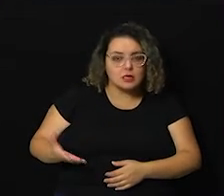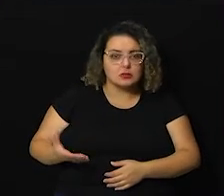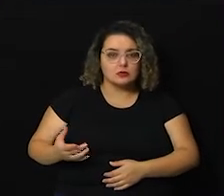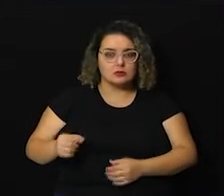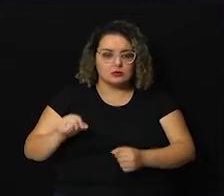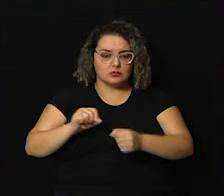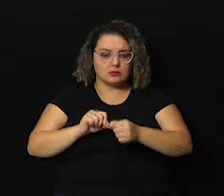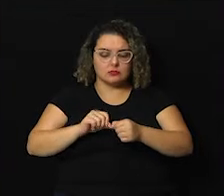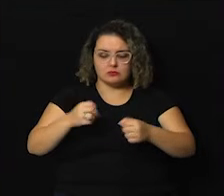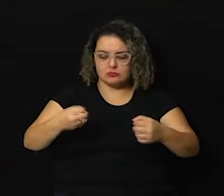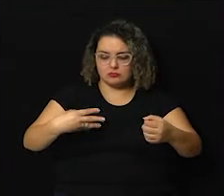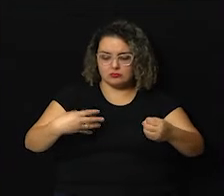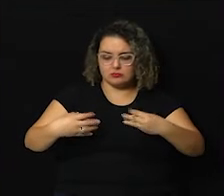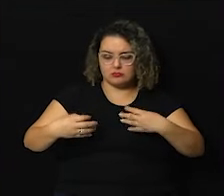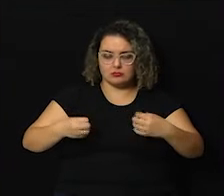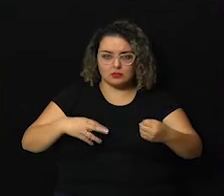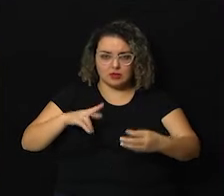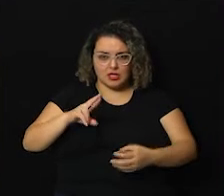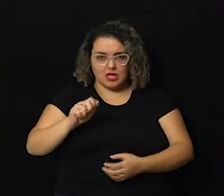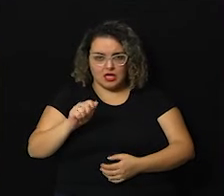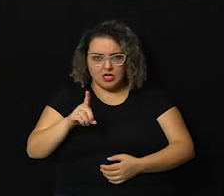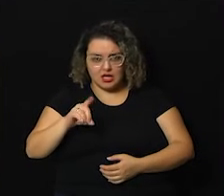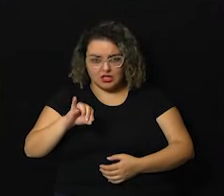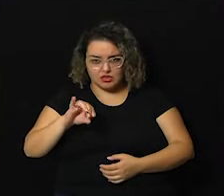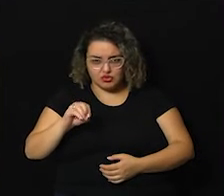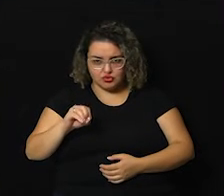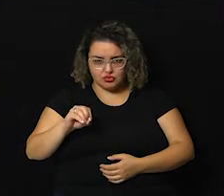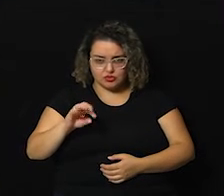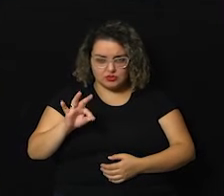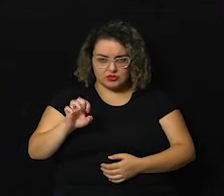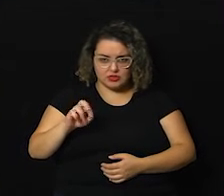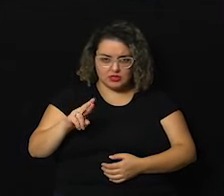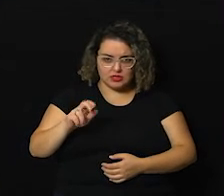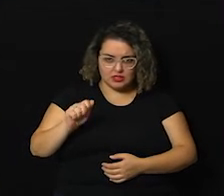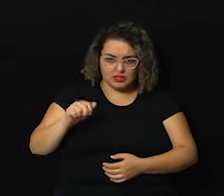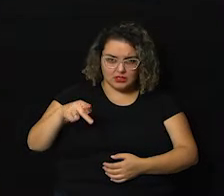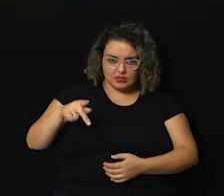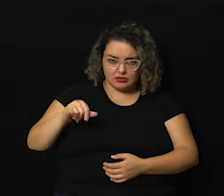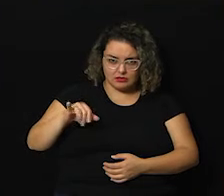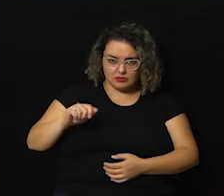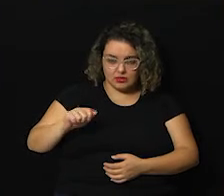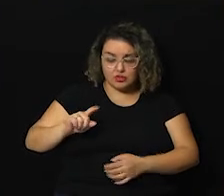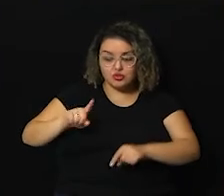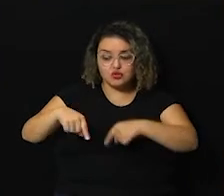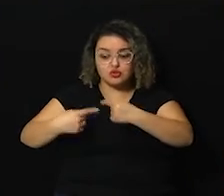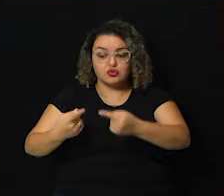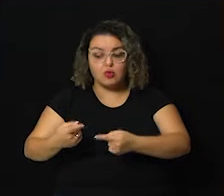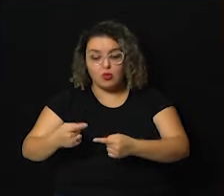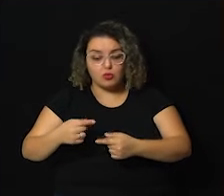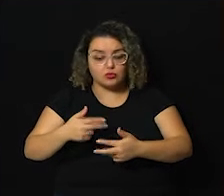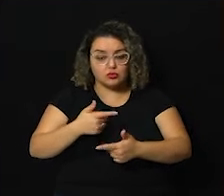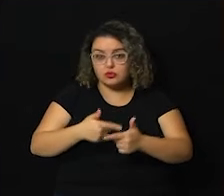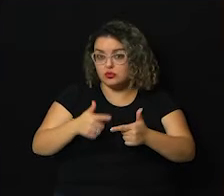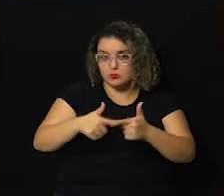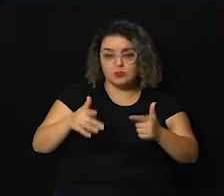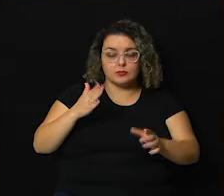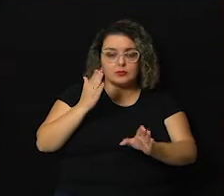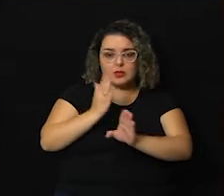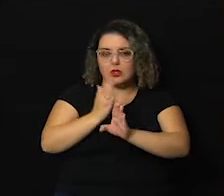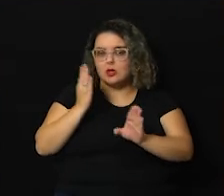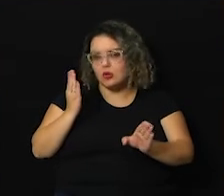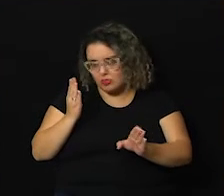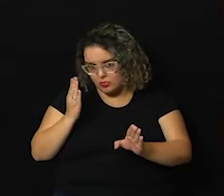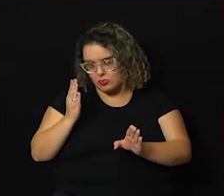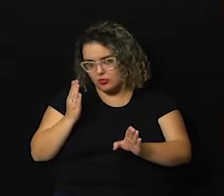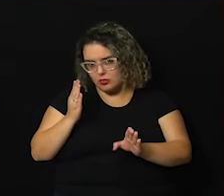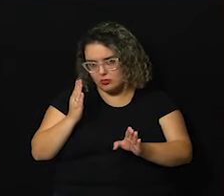uma radiografia, uma ultrassonografia, ou mesmo uma tomografia, para uma investigação de outras causas e acaba